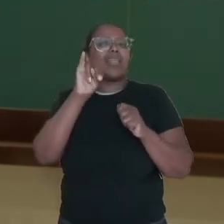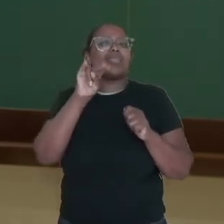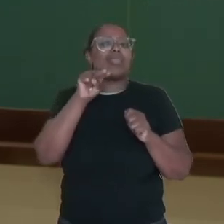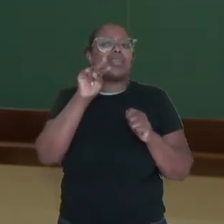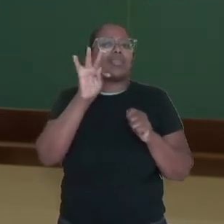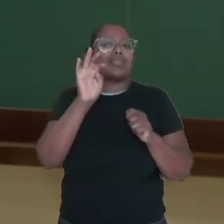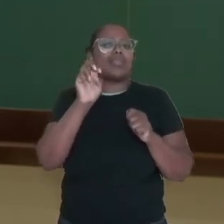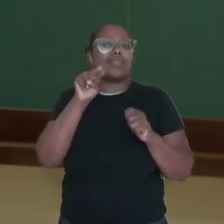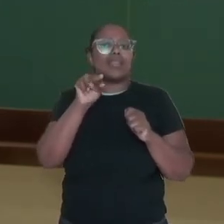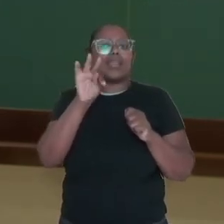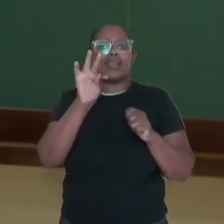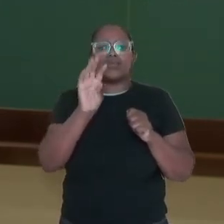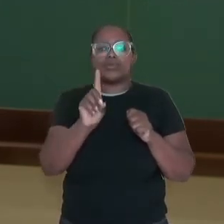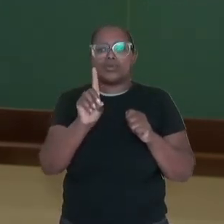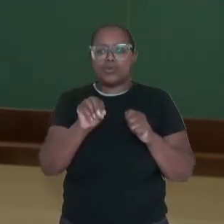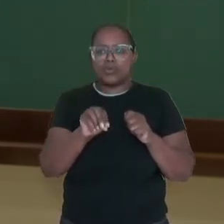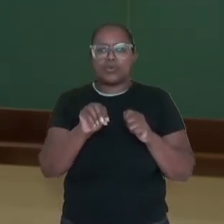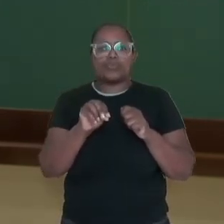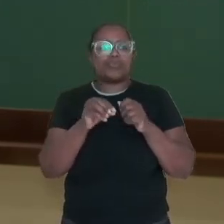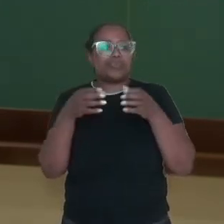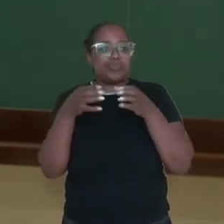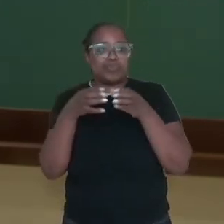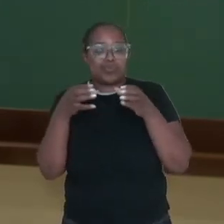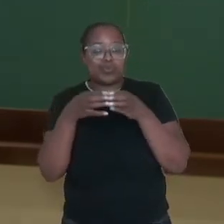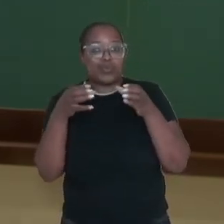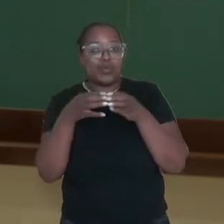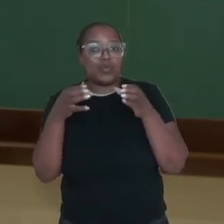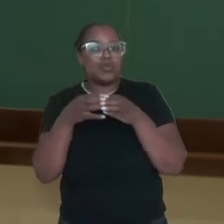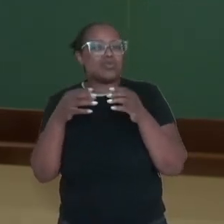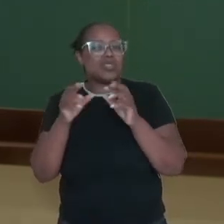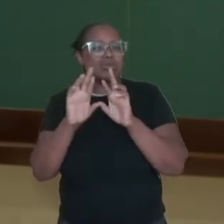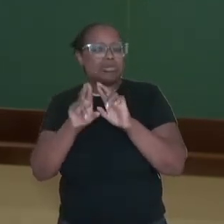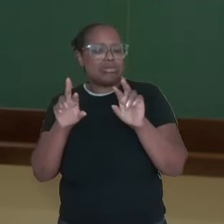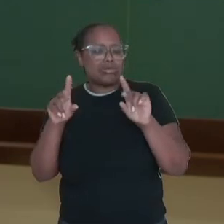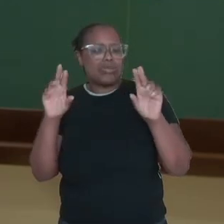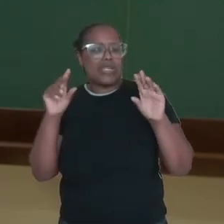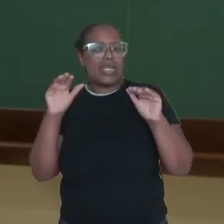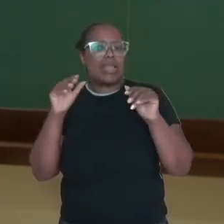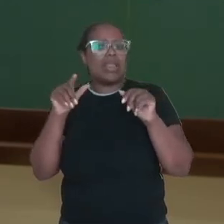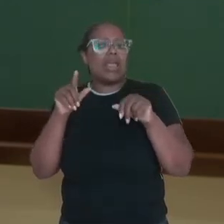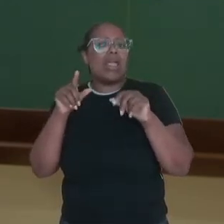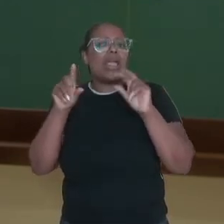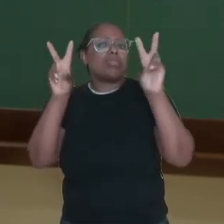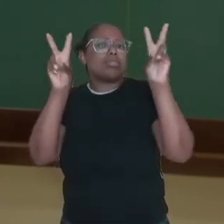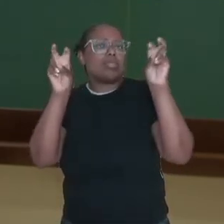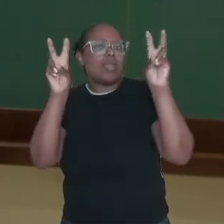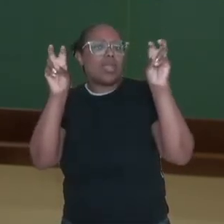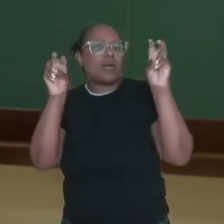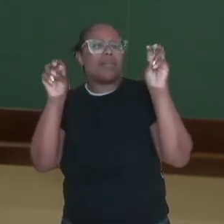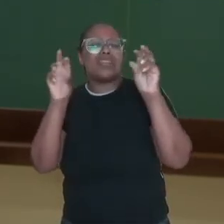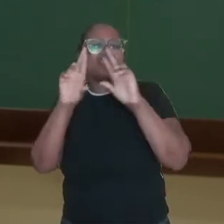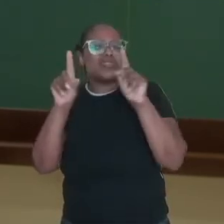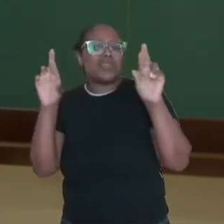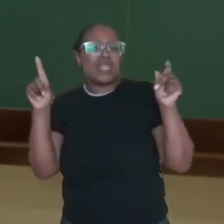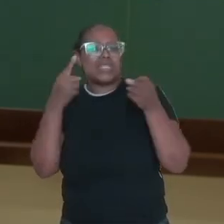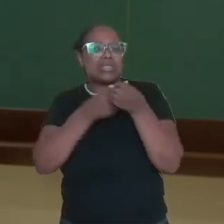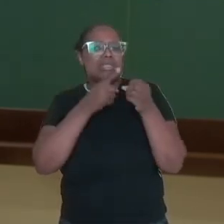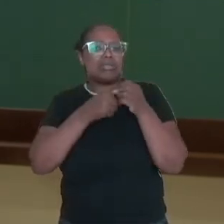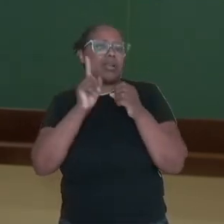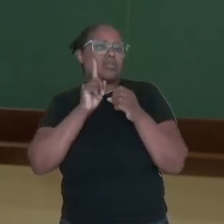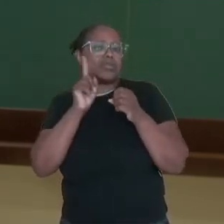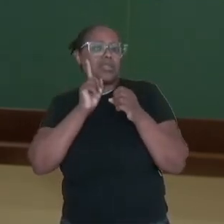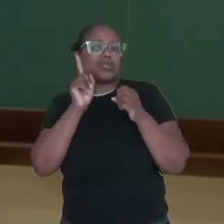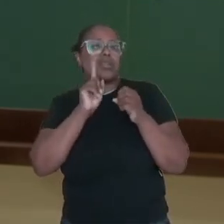o Campeonato Mundial da Nintendo, com várias etapas em várias cidades dos Estados Unidos, sendo a